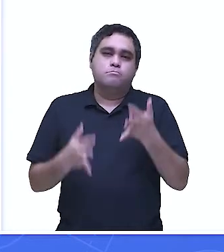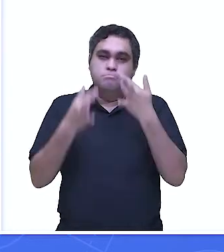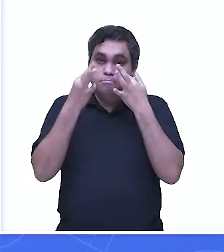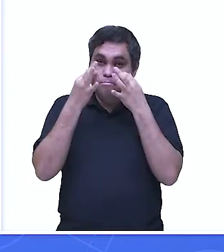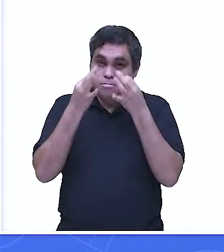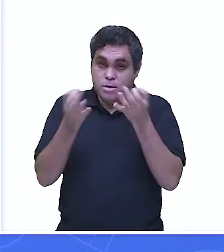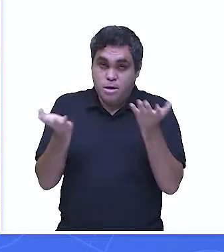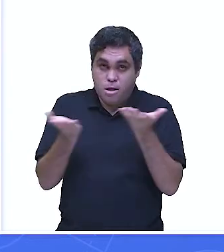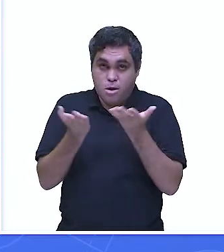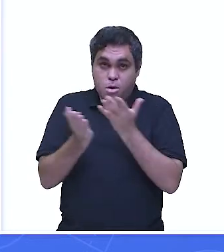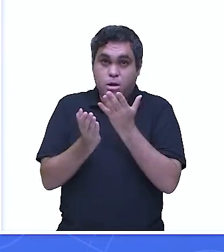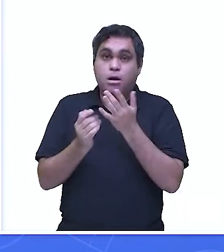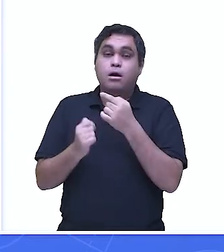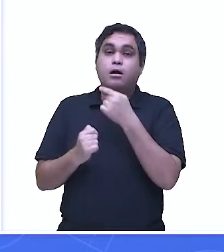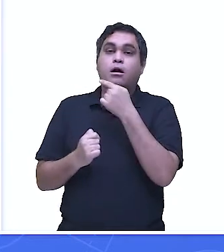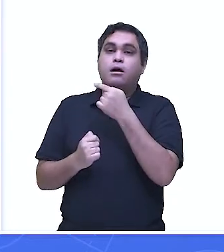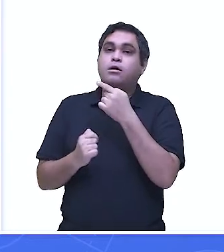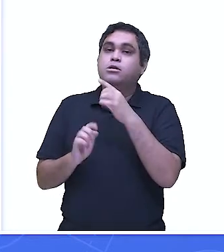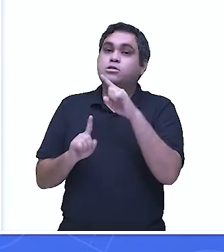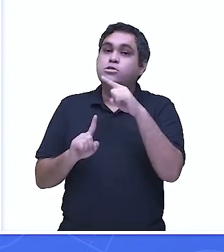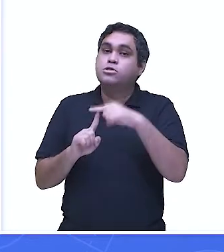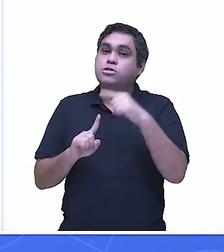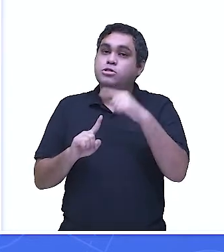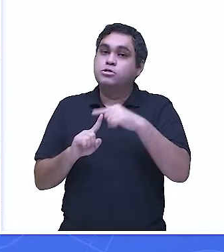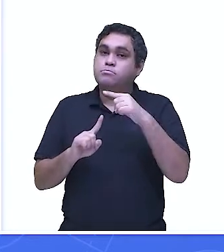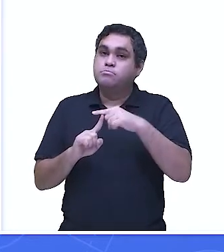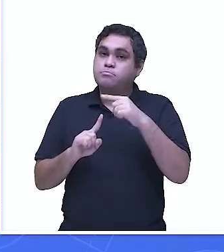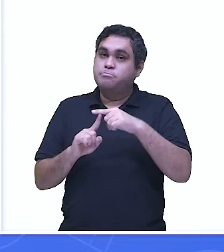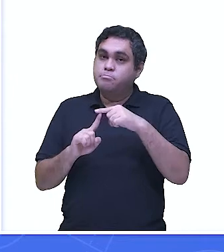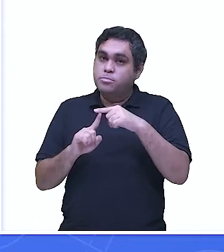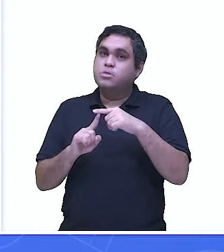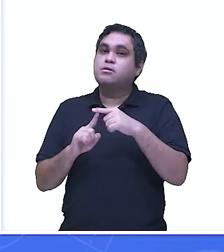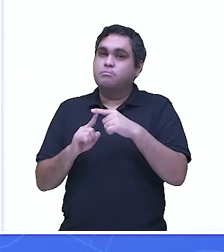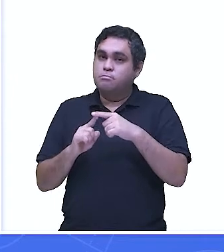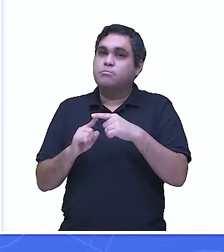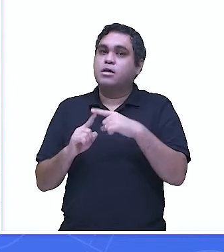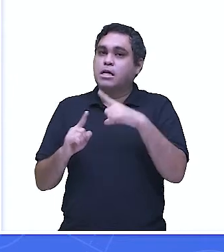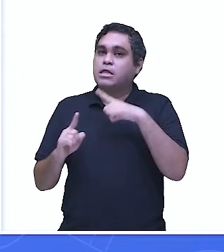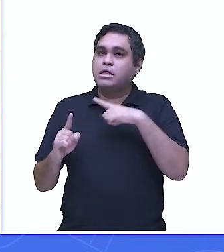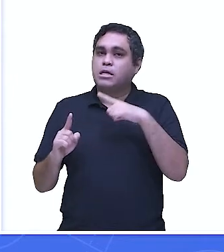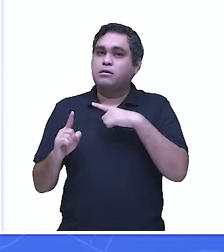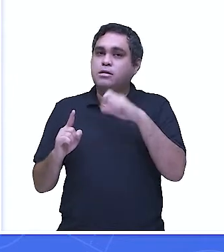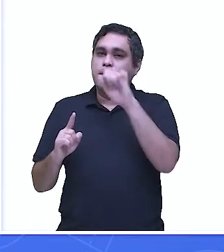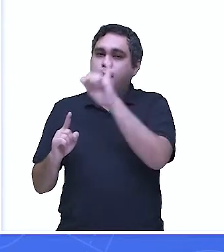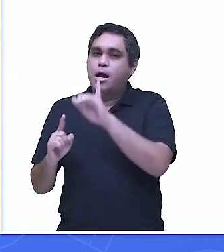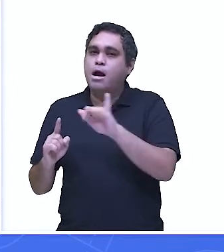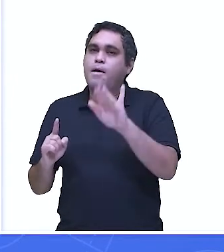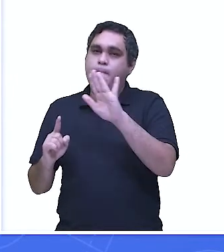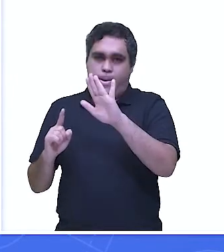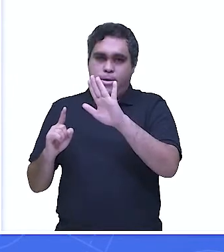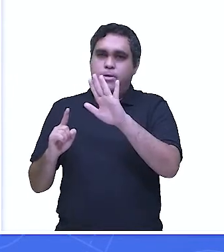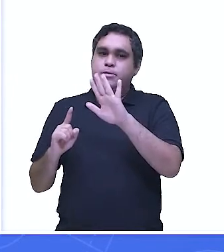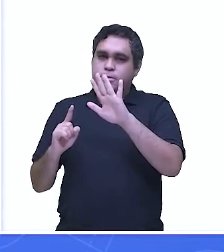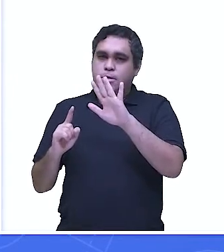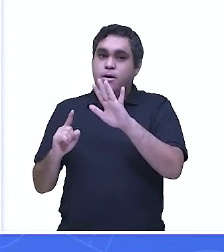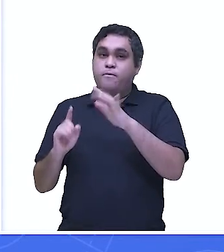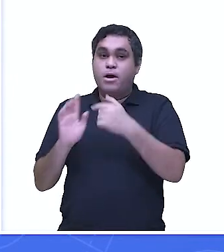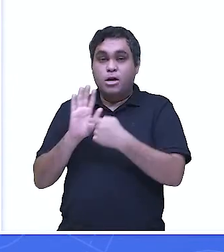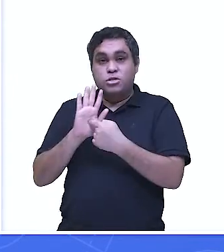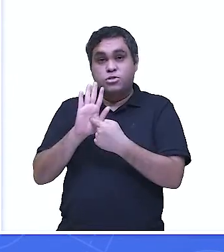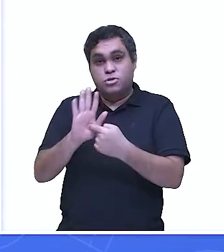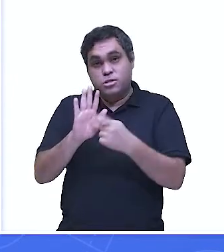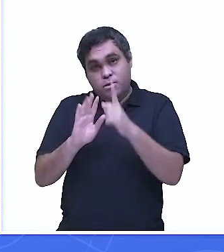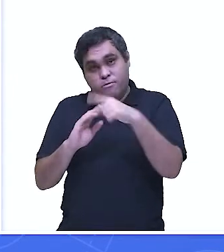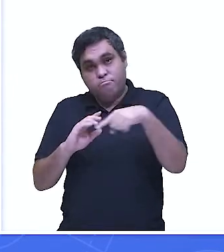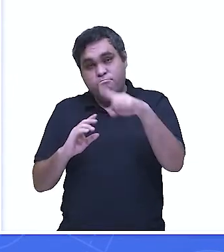agora aos tipos de marcas tipográficas que vão ajudá-los,